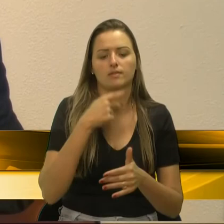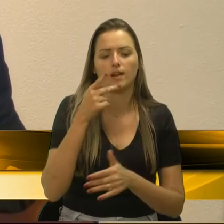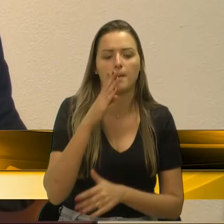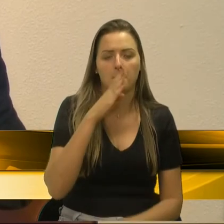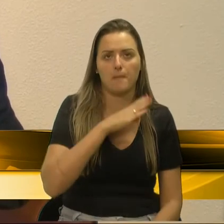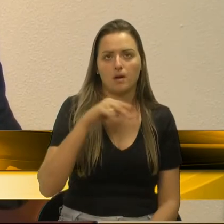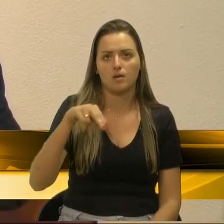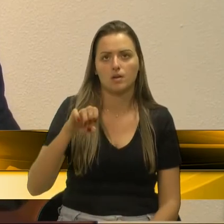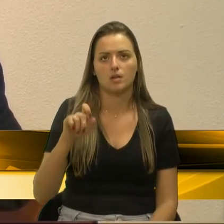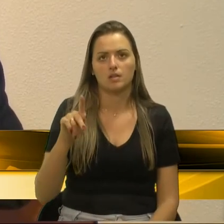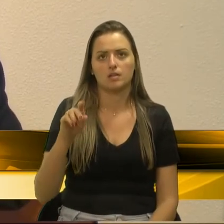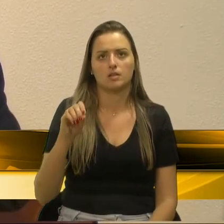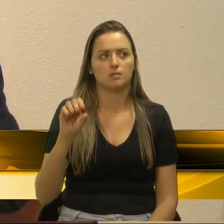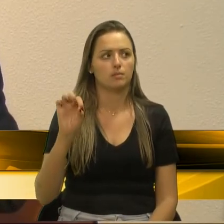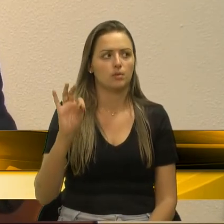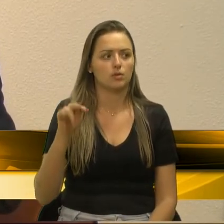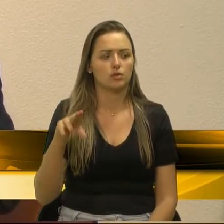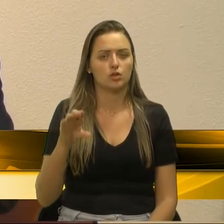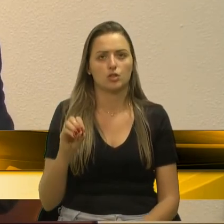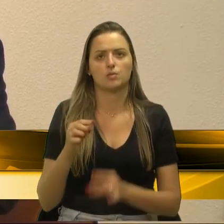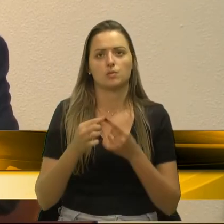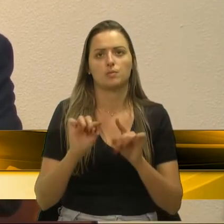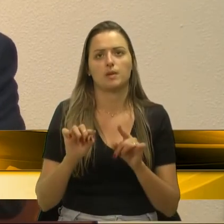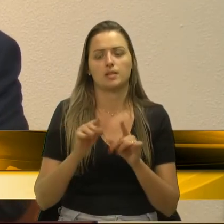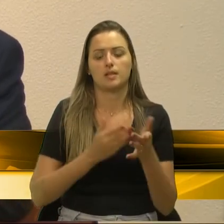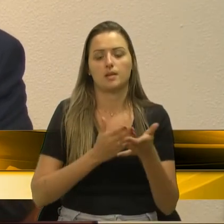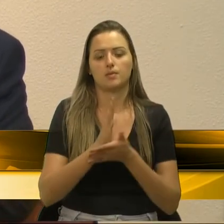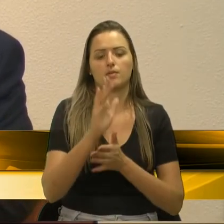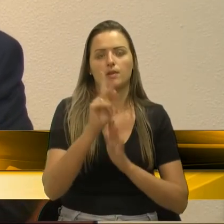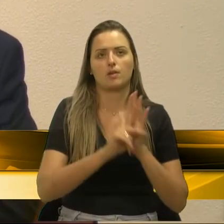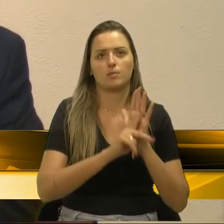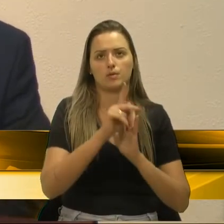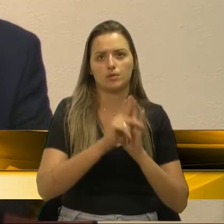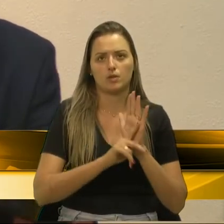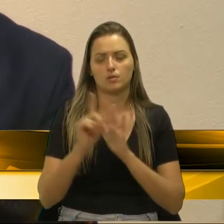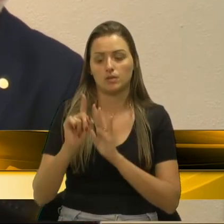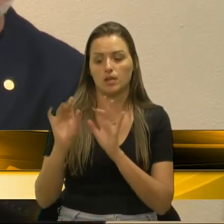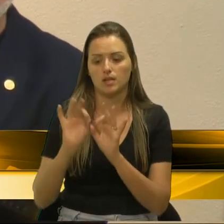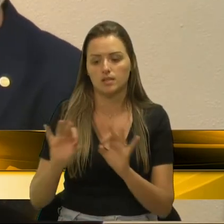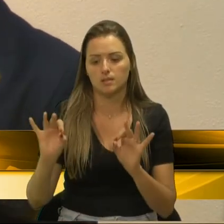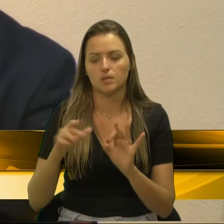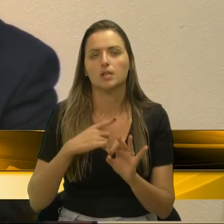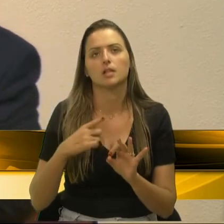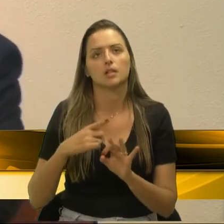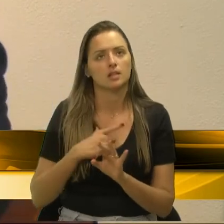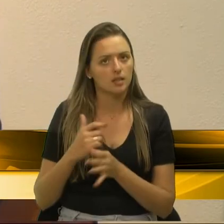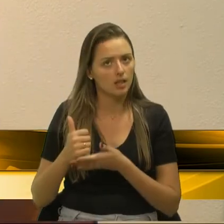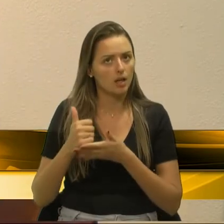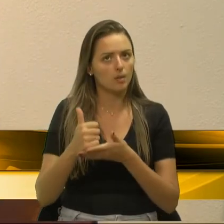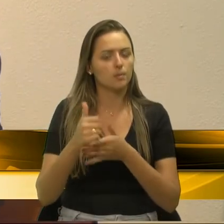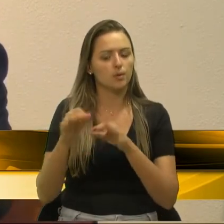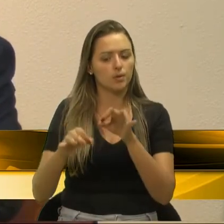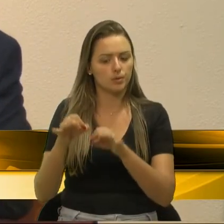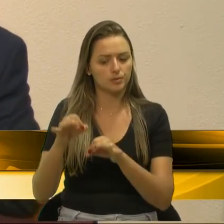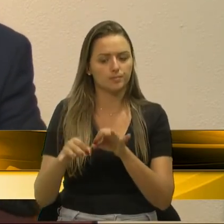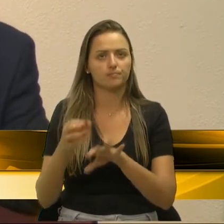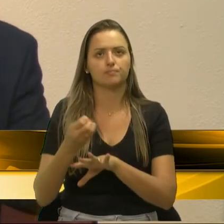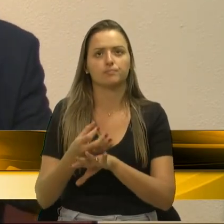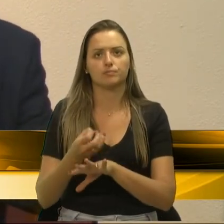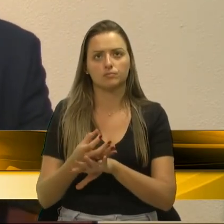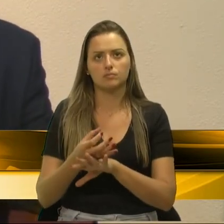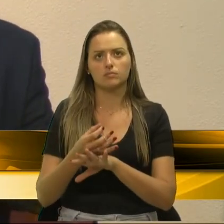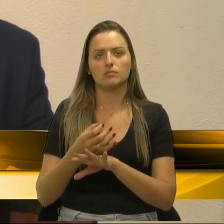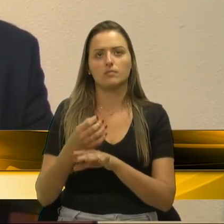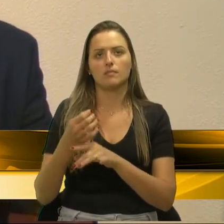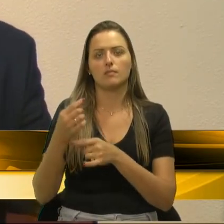mas aprovar de uma vez por todas um projeto no nepotismo que é simples, tem jurisprudência, tem uma situação parecida